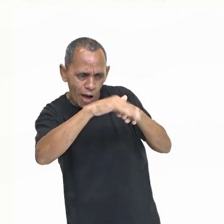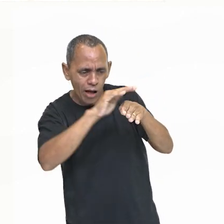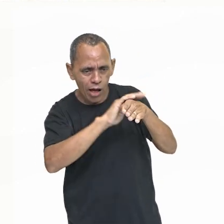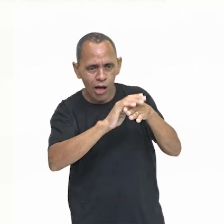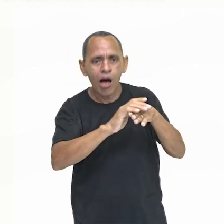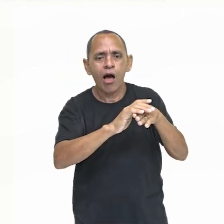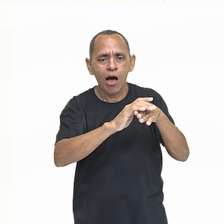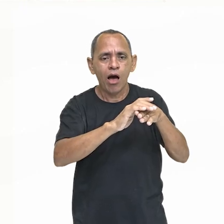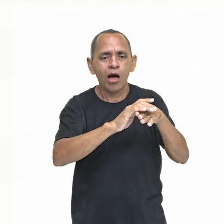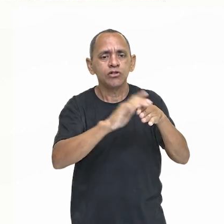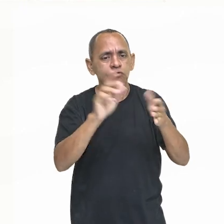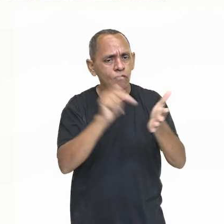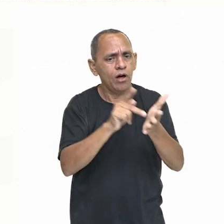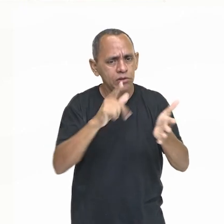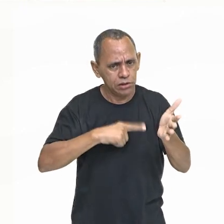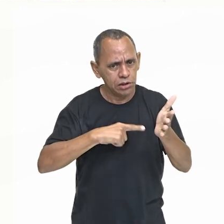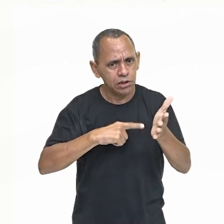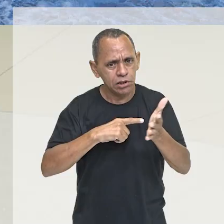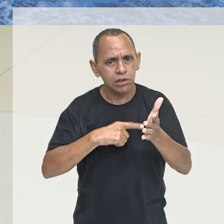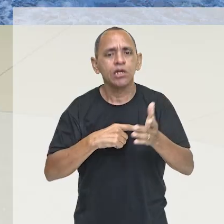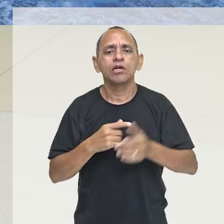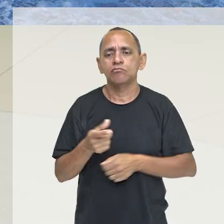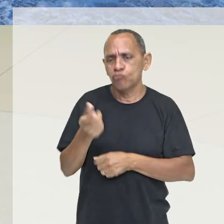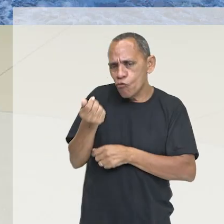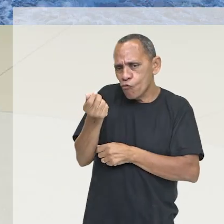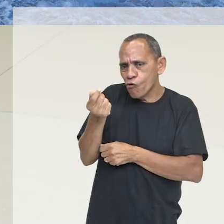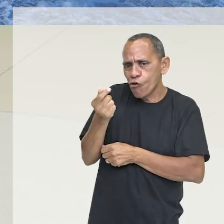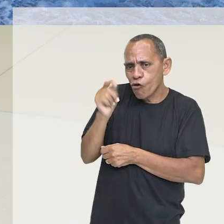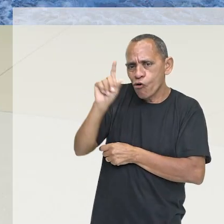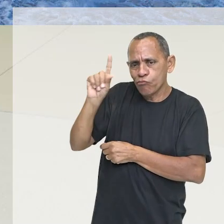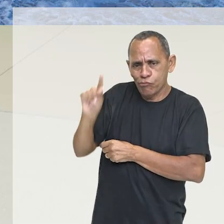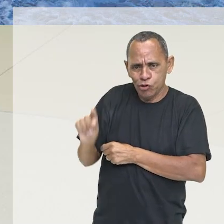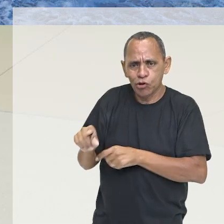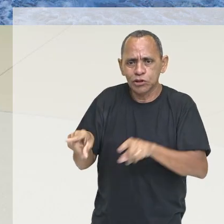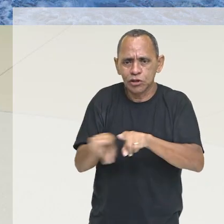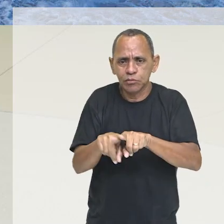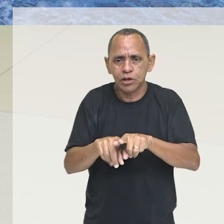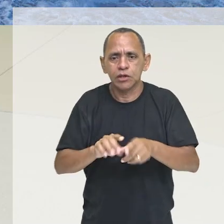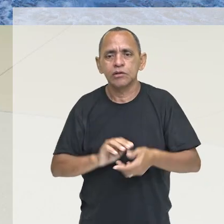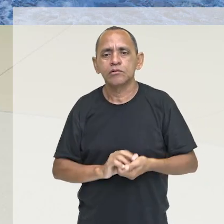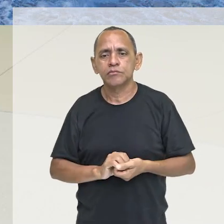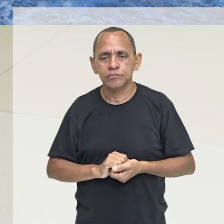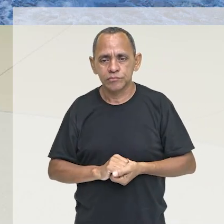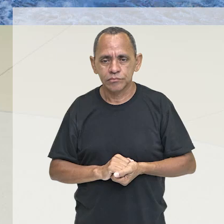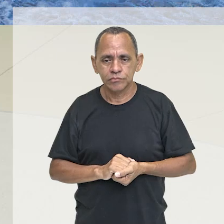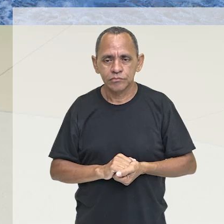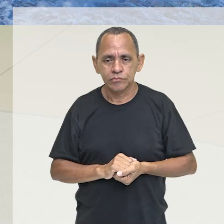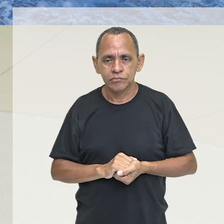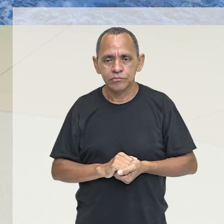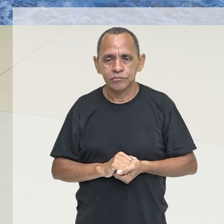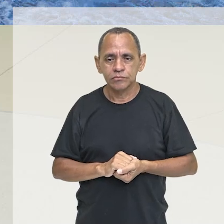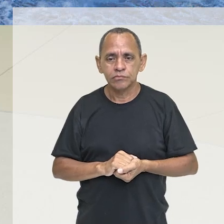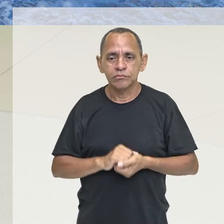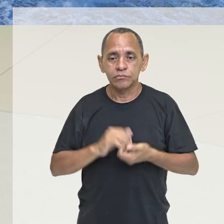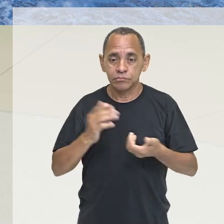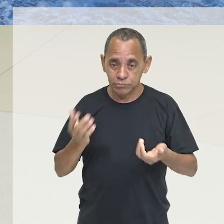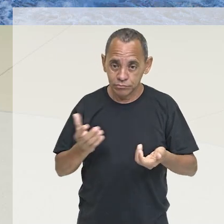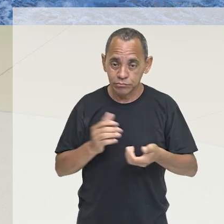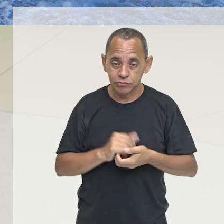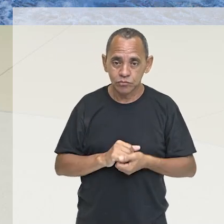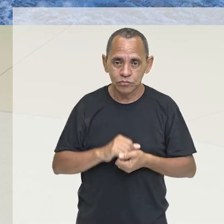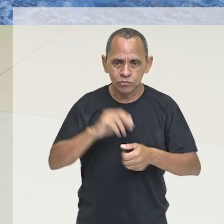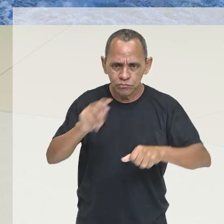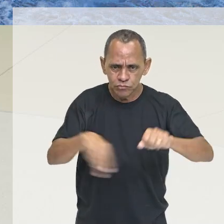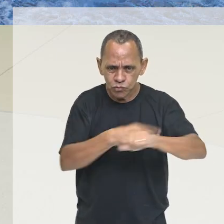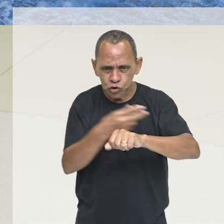De imediato, você pensa assim, é muito caro. Porém, depois de alguns meses, você